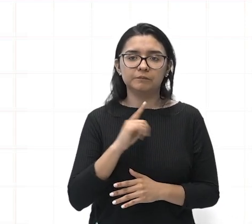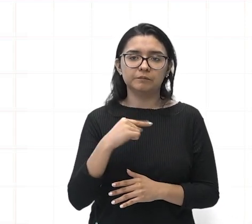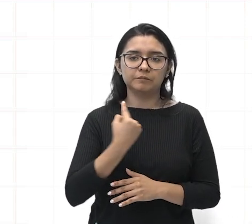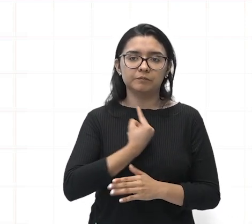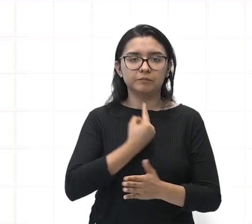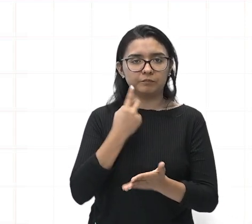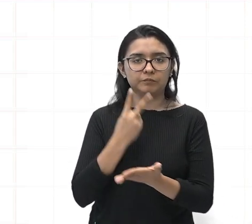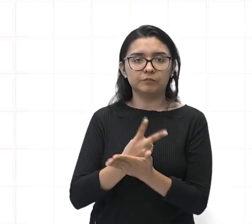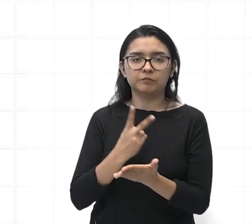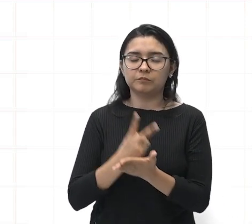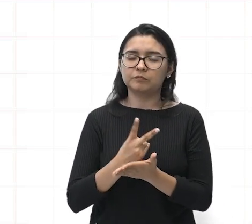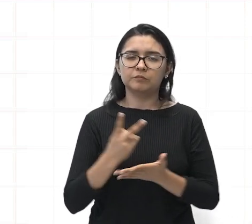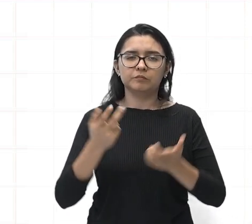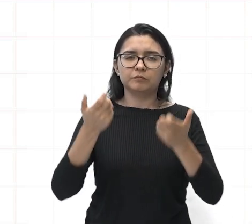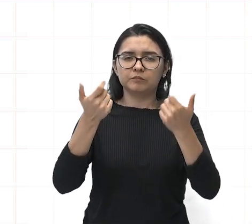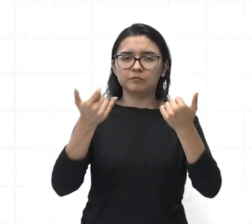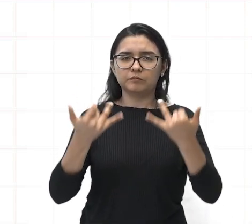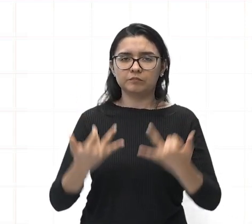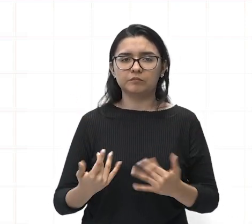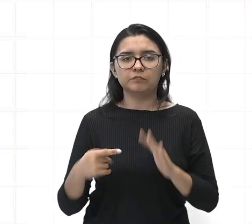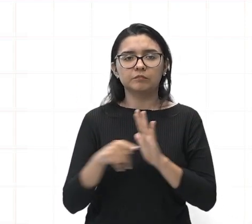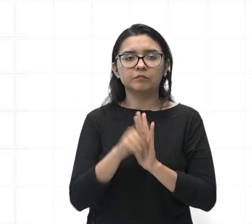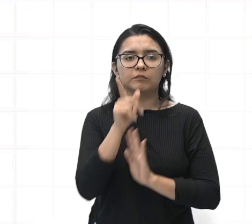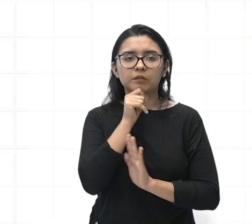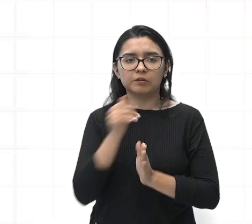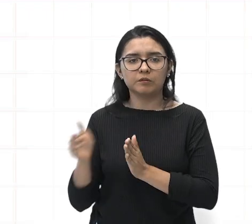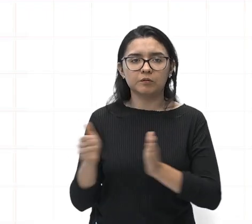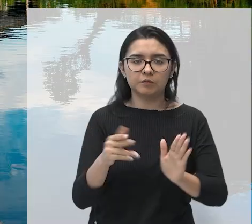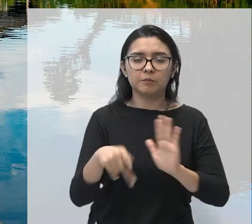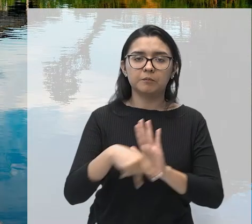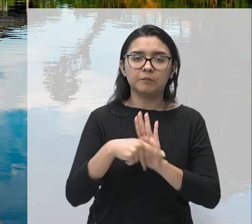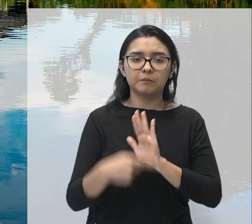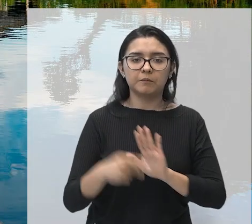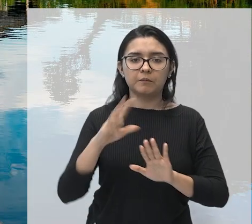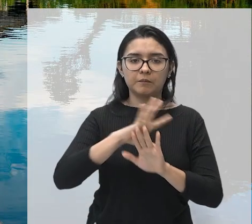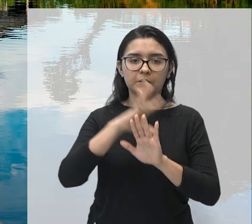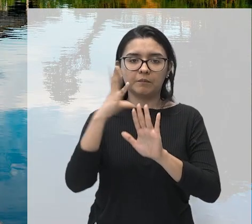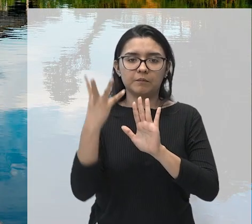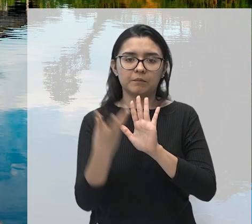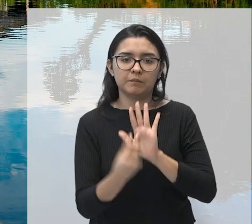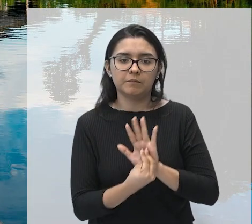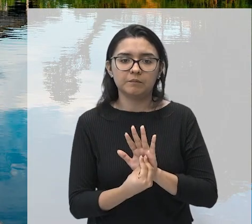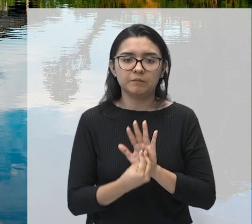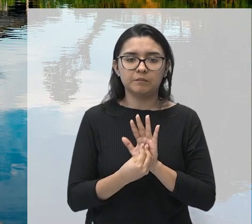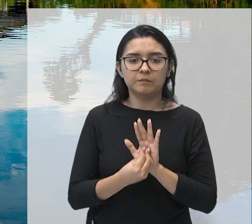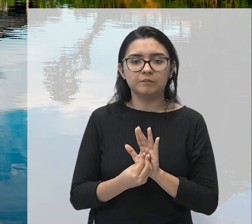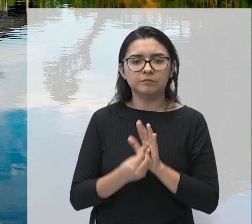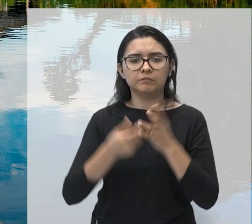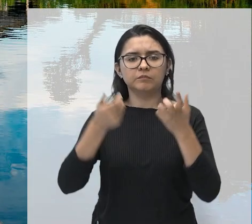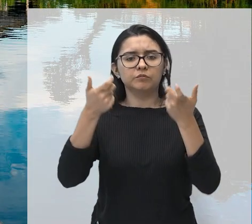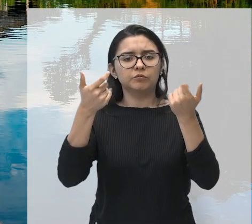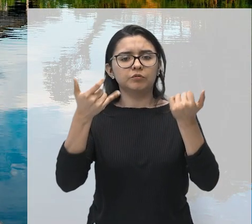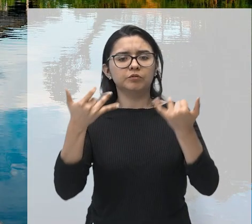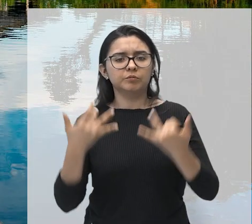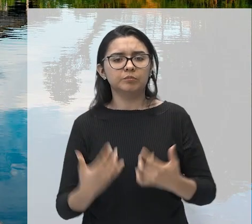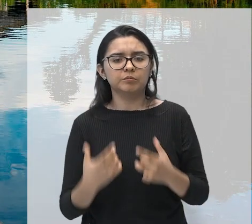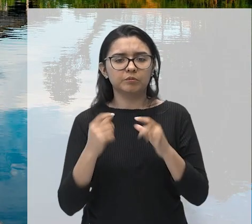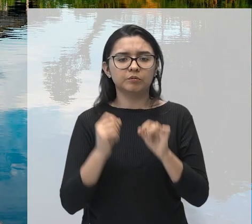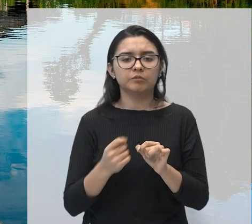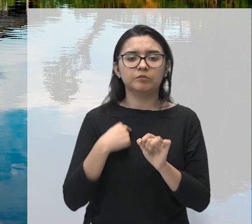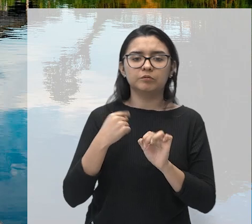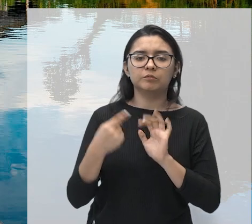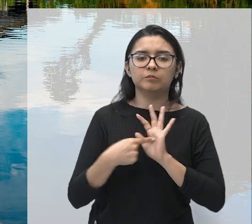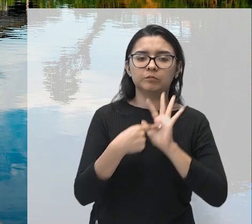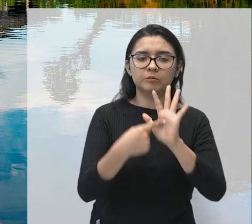continua falando sobre a hidrografia da Amazônia, né? Falando ainda sobre, dando destaque